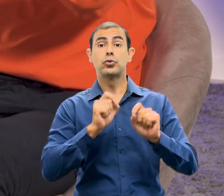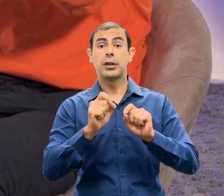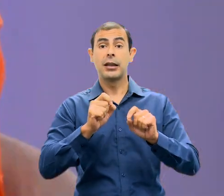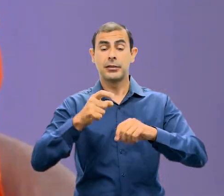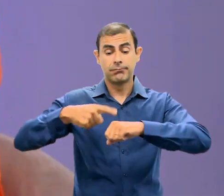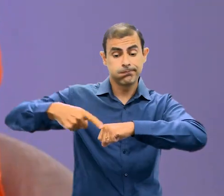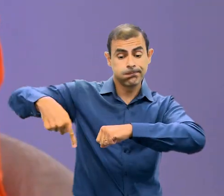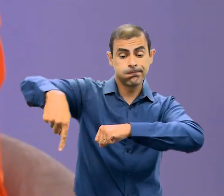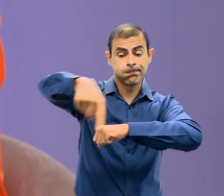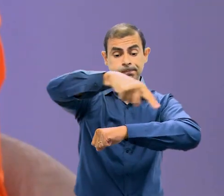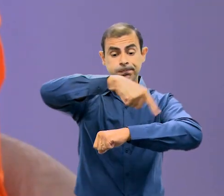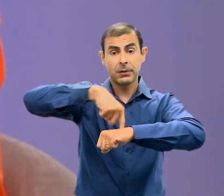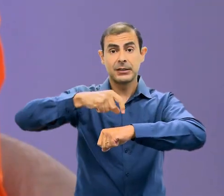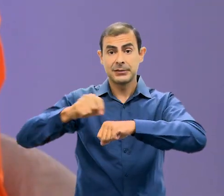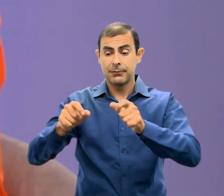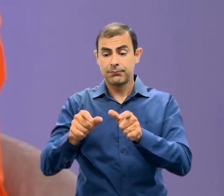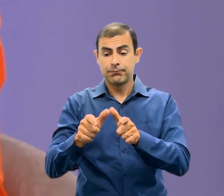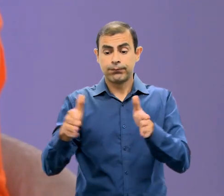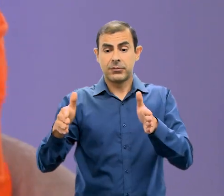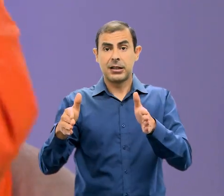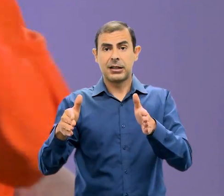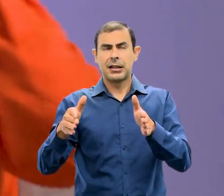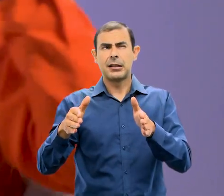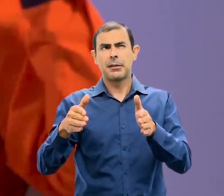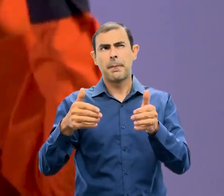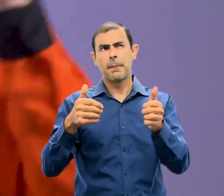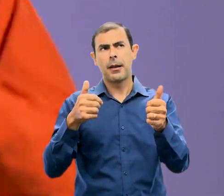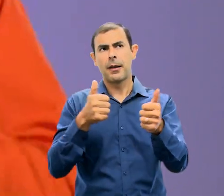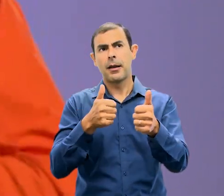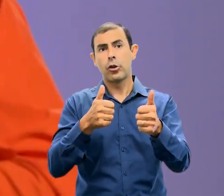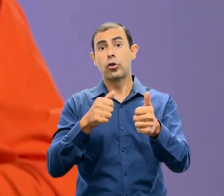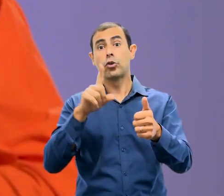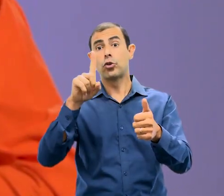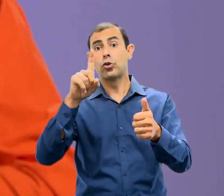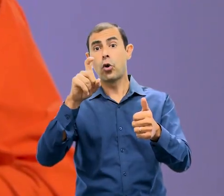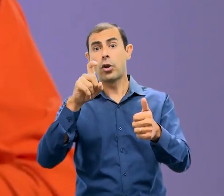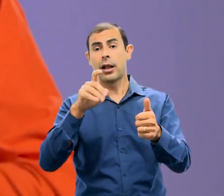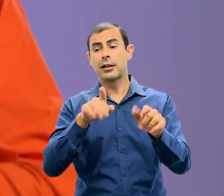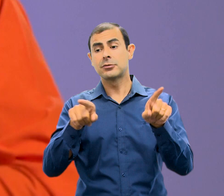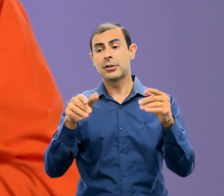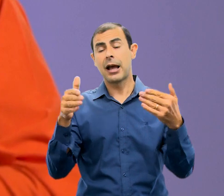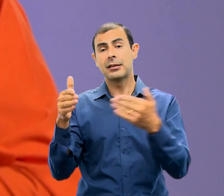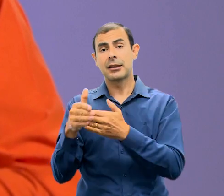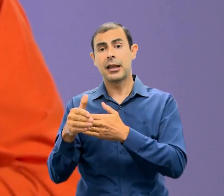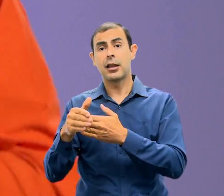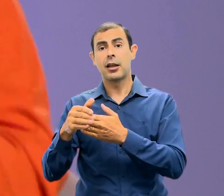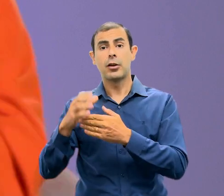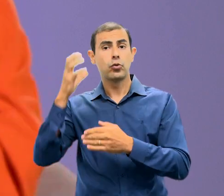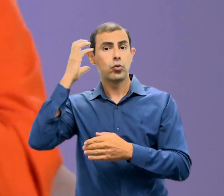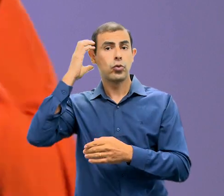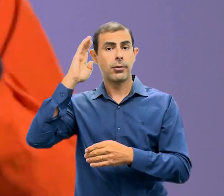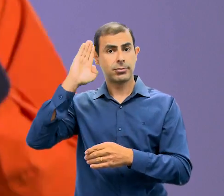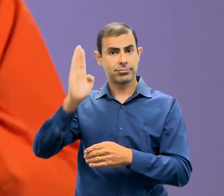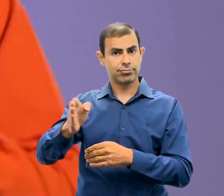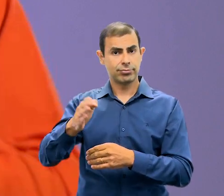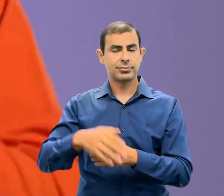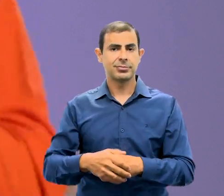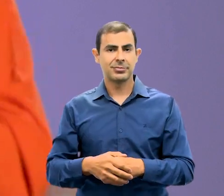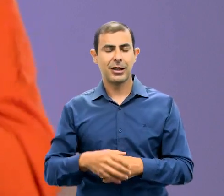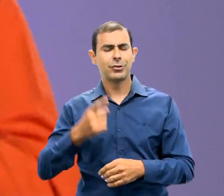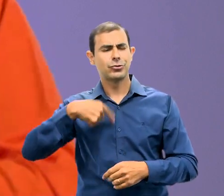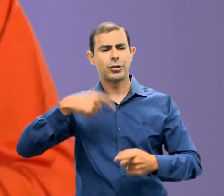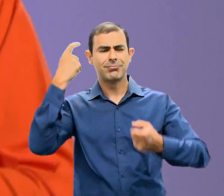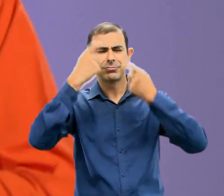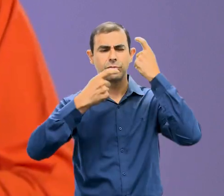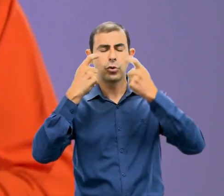viário entre a chegada de Dourados e a saída para Cuiabá. O que nos preocupa é que aquele trecho ele já é